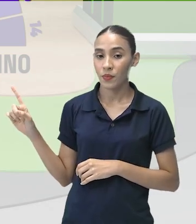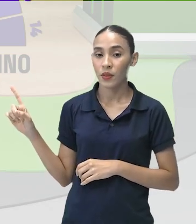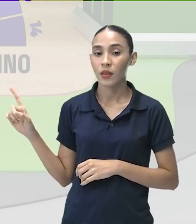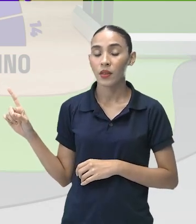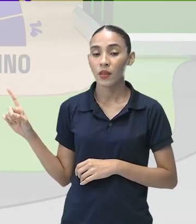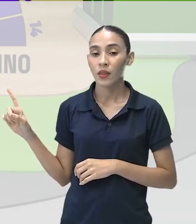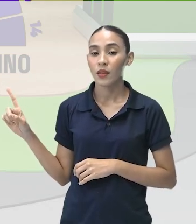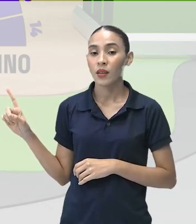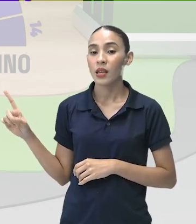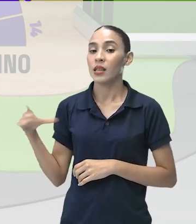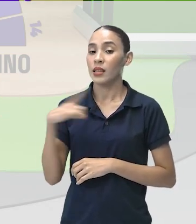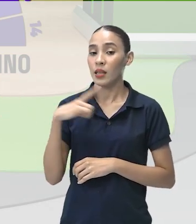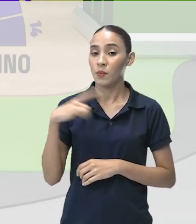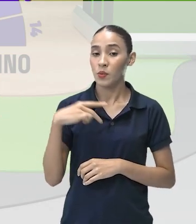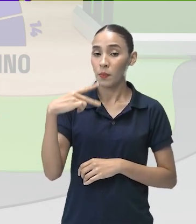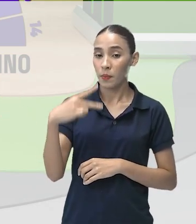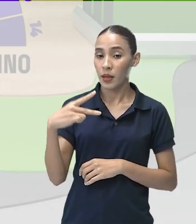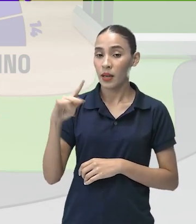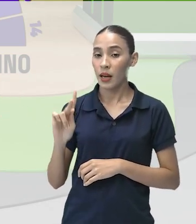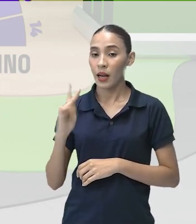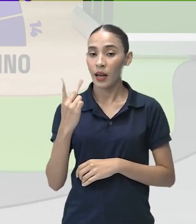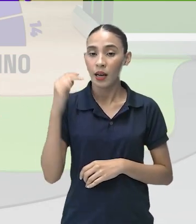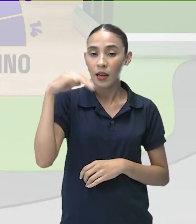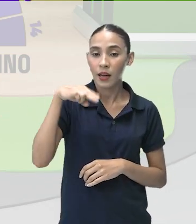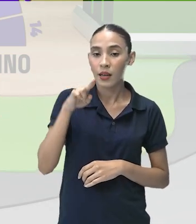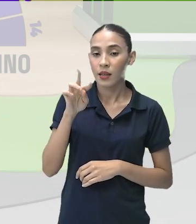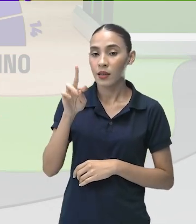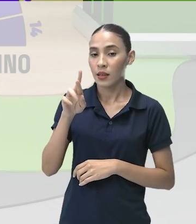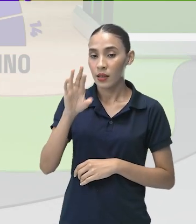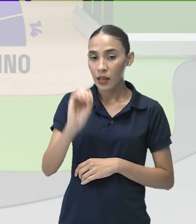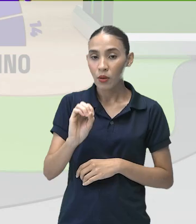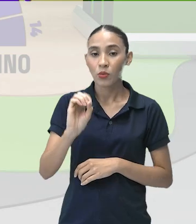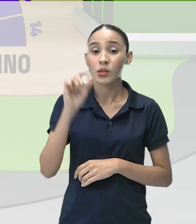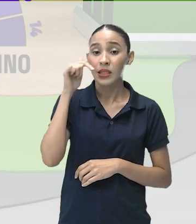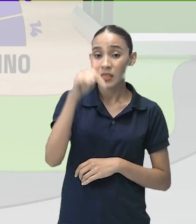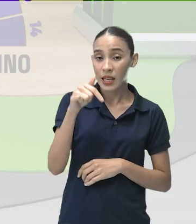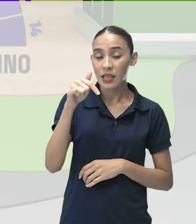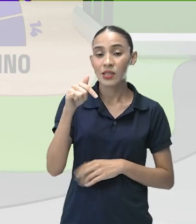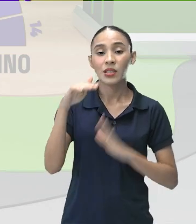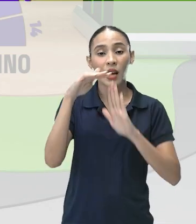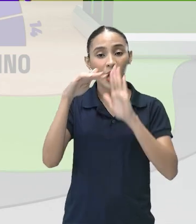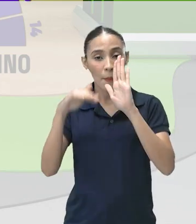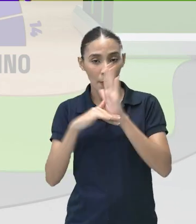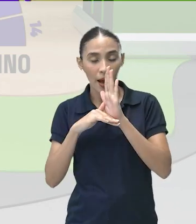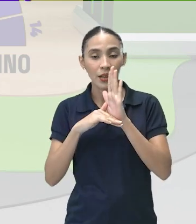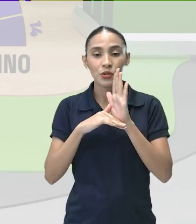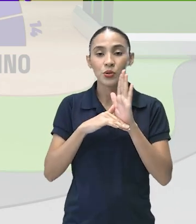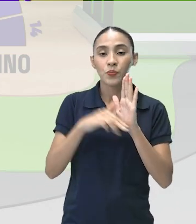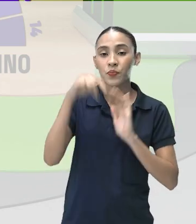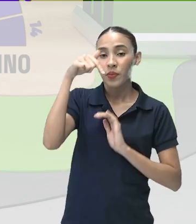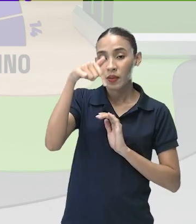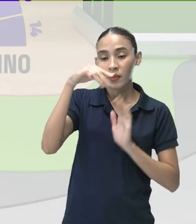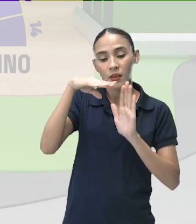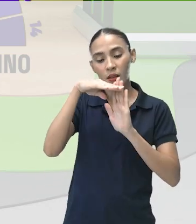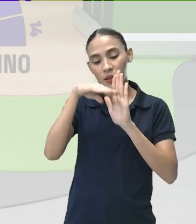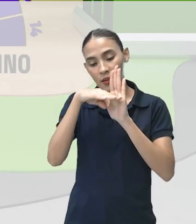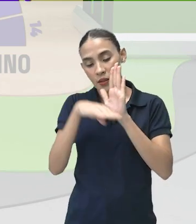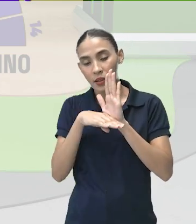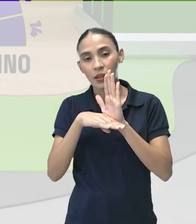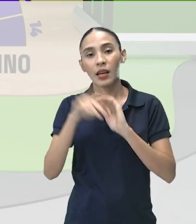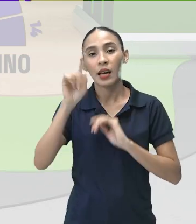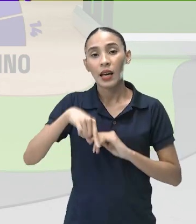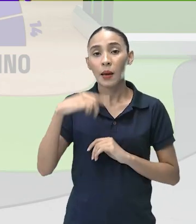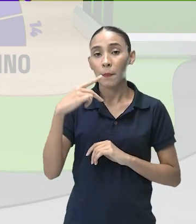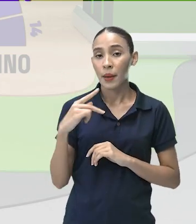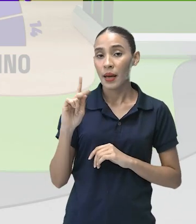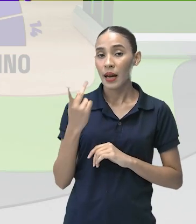no ponto ali central, nós temos o pH neutro, que é o pH 7. Valores abaixo de 7, como vocês podem